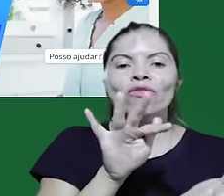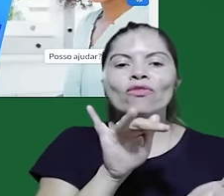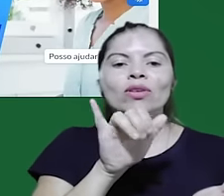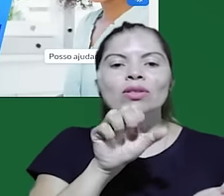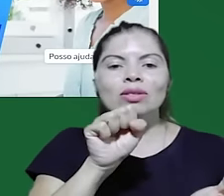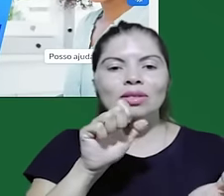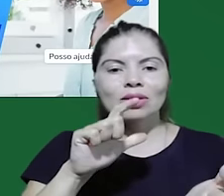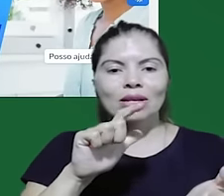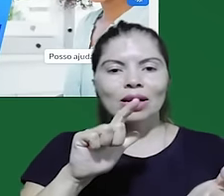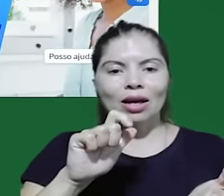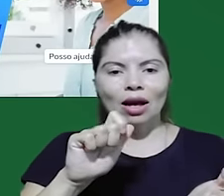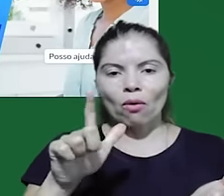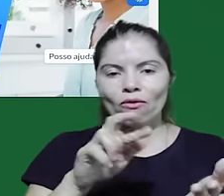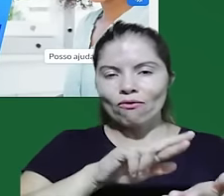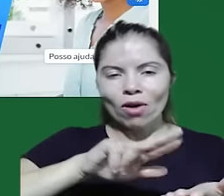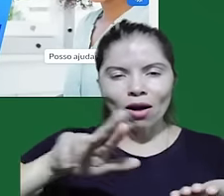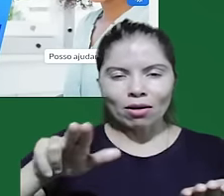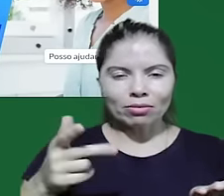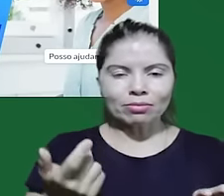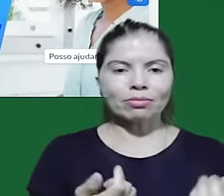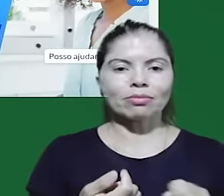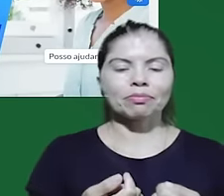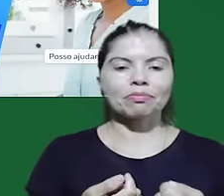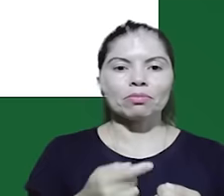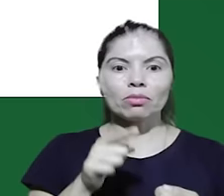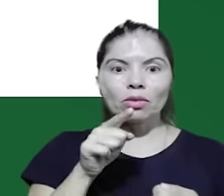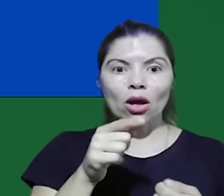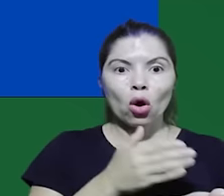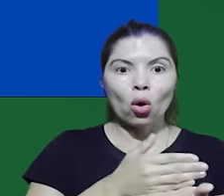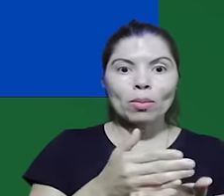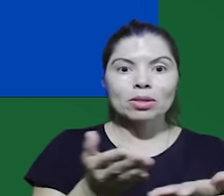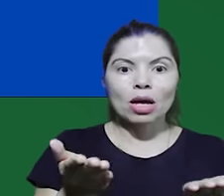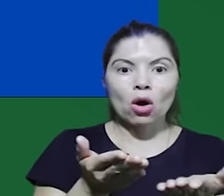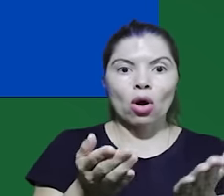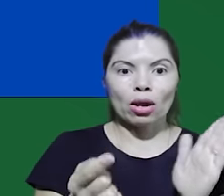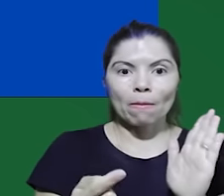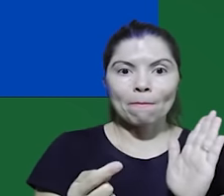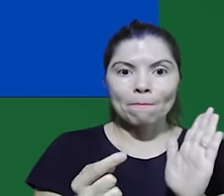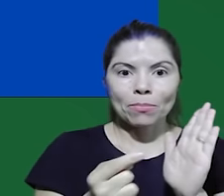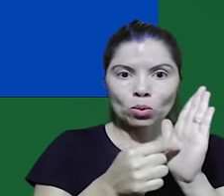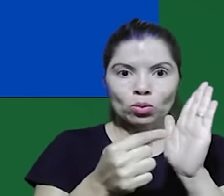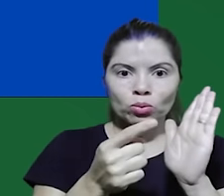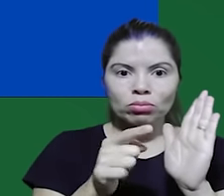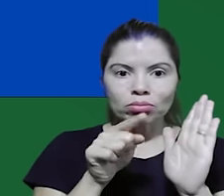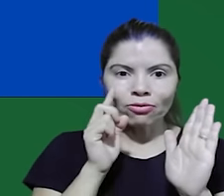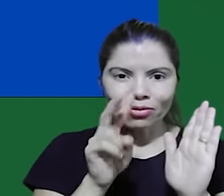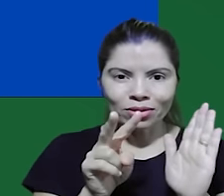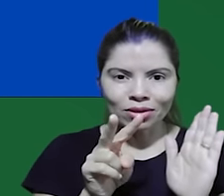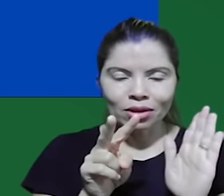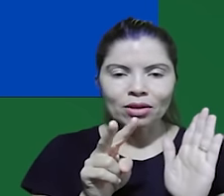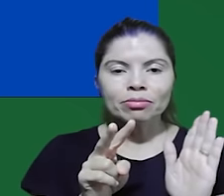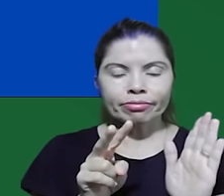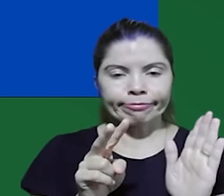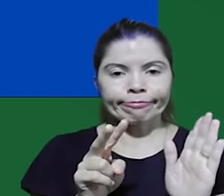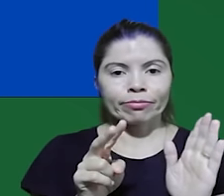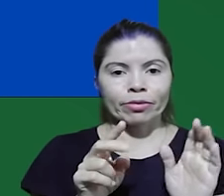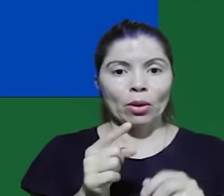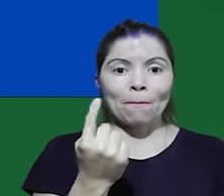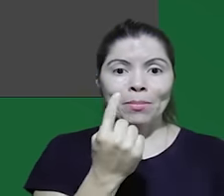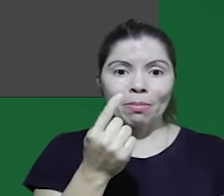vamos lá comece a emitir agora a gente clica nesse botão quando estamos fazendo um